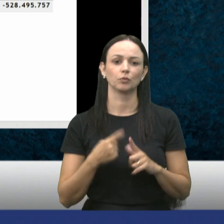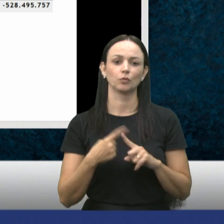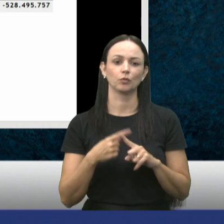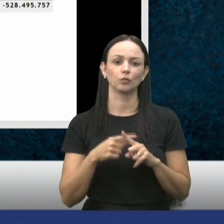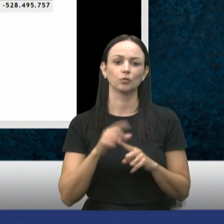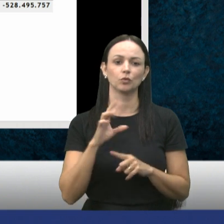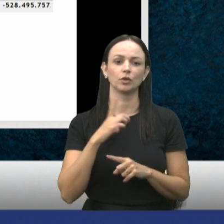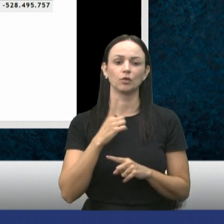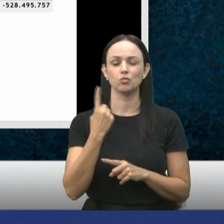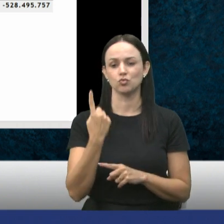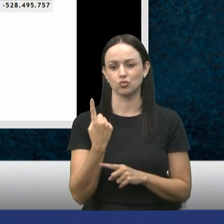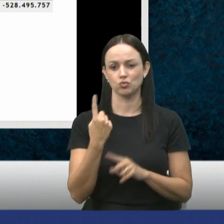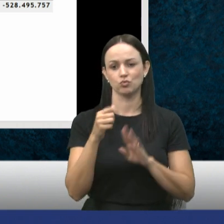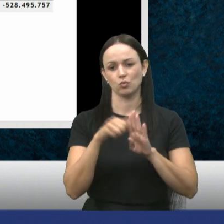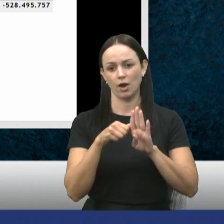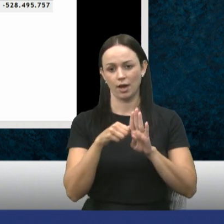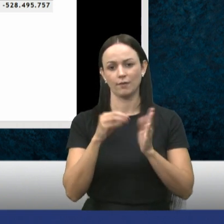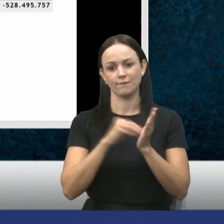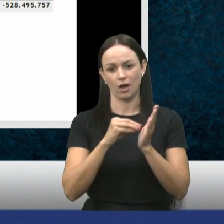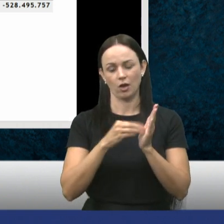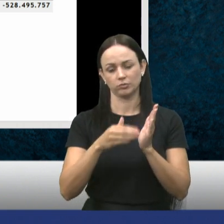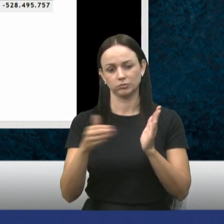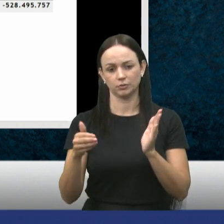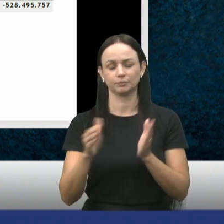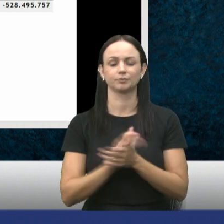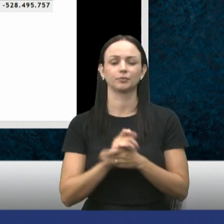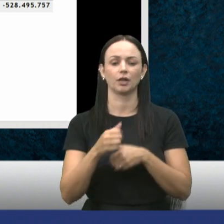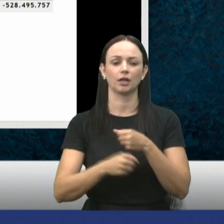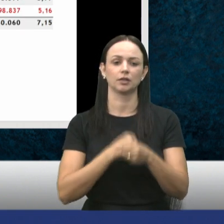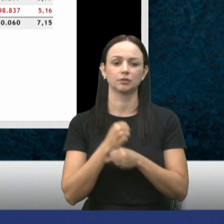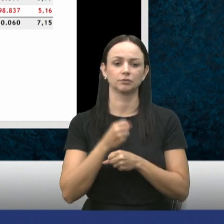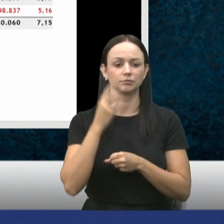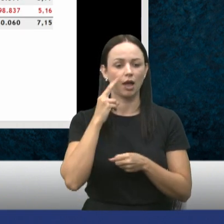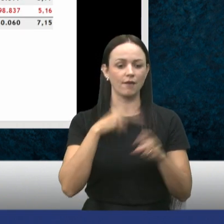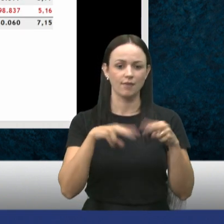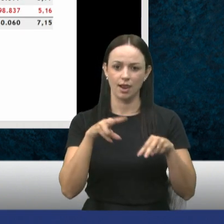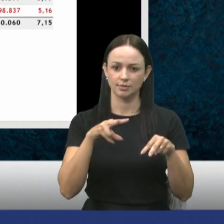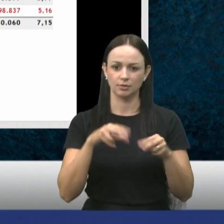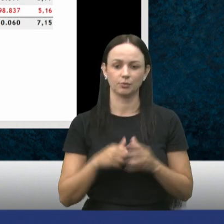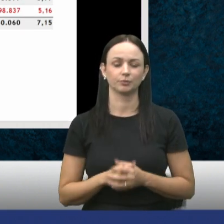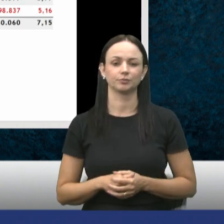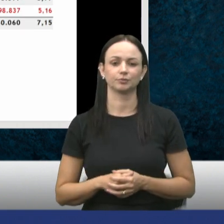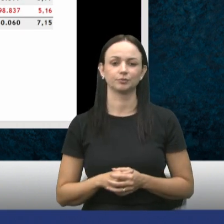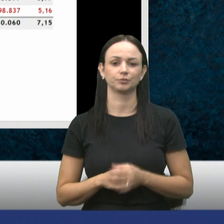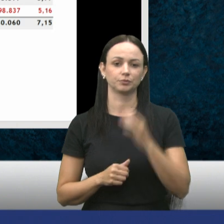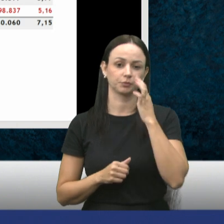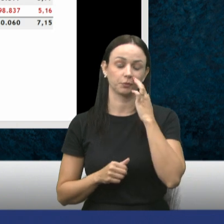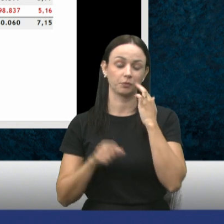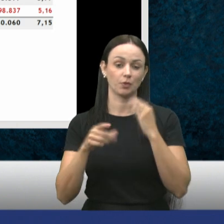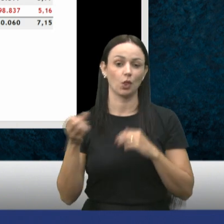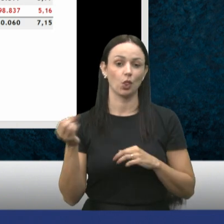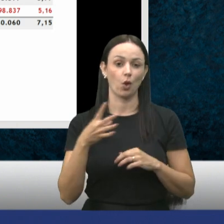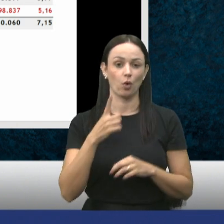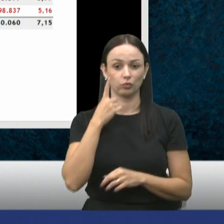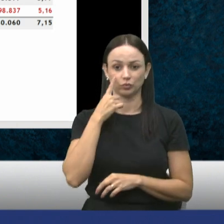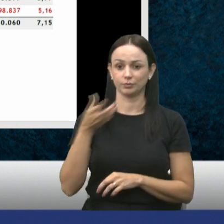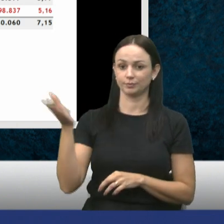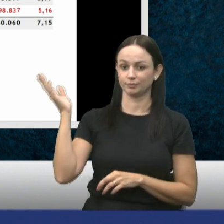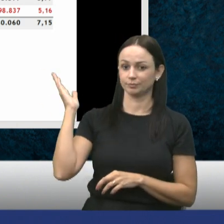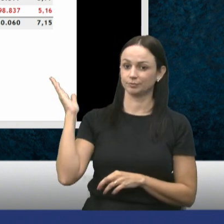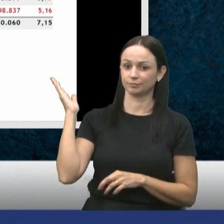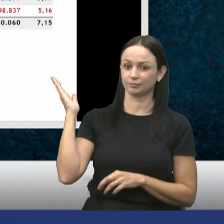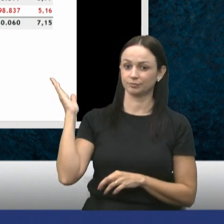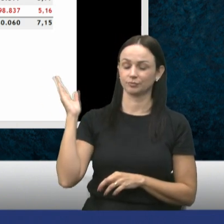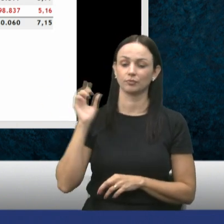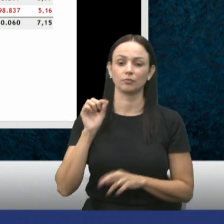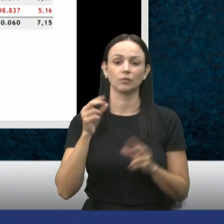um quadrimestre nesse ano até agora, né? Para avaliação. Nesse novo quadro, a gente